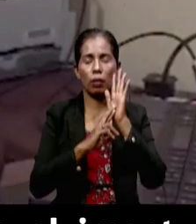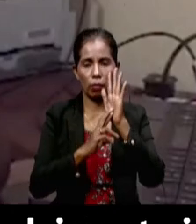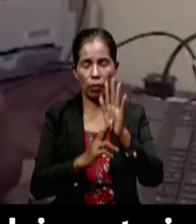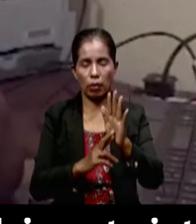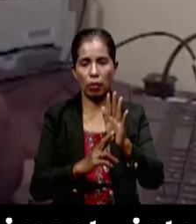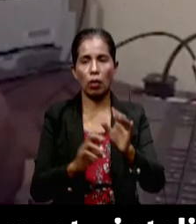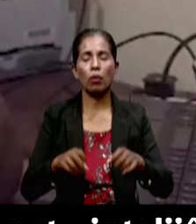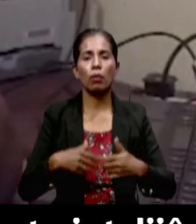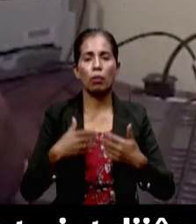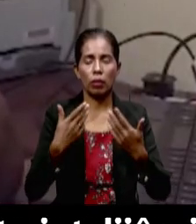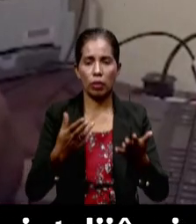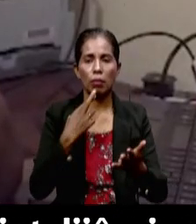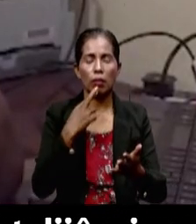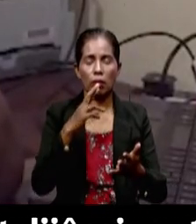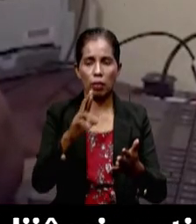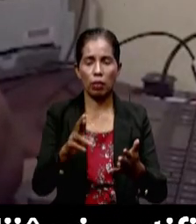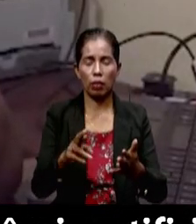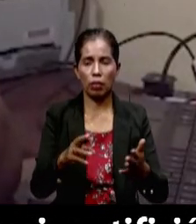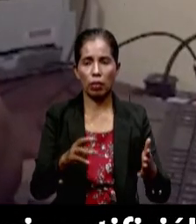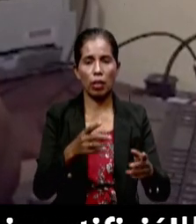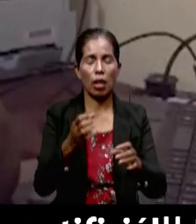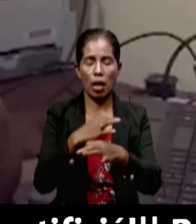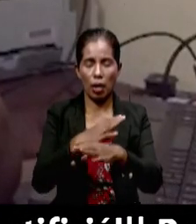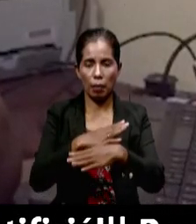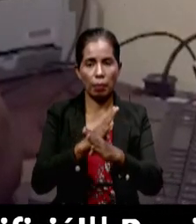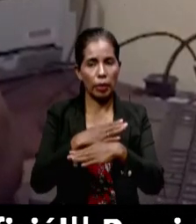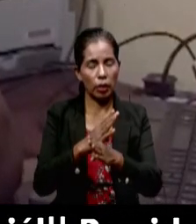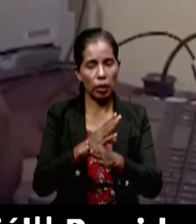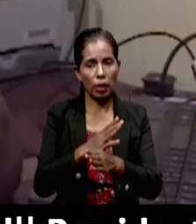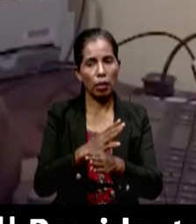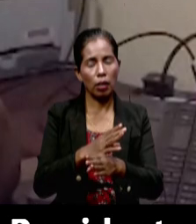o insa lili oficina bele